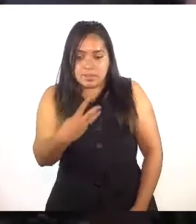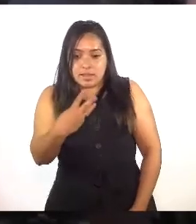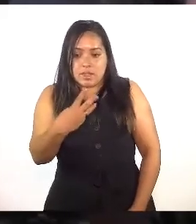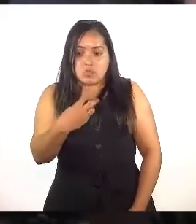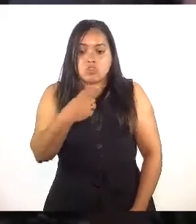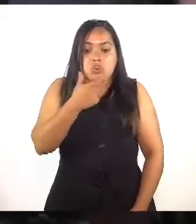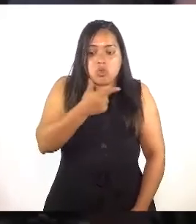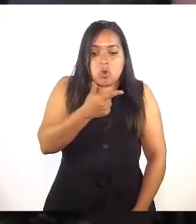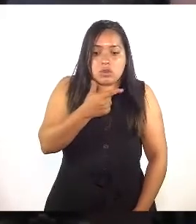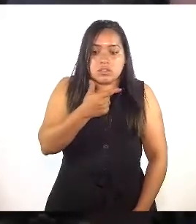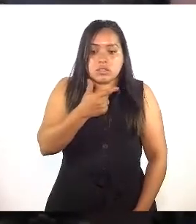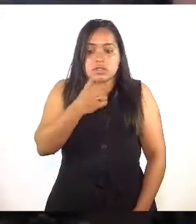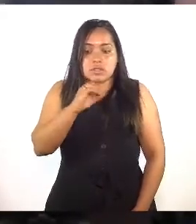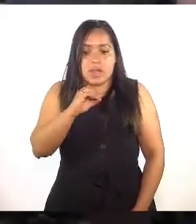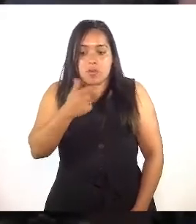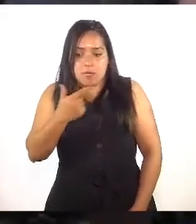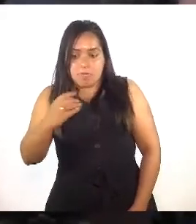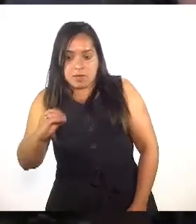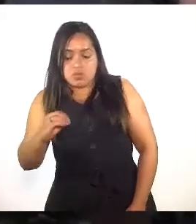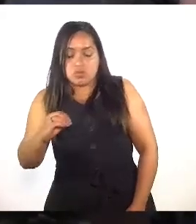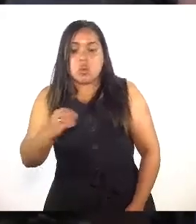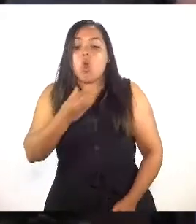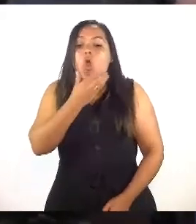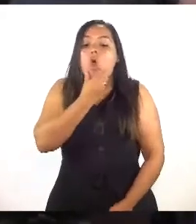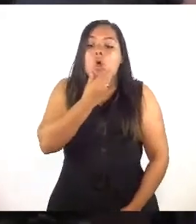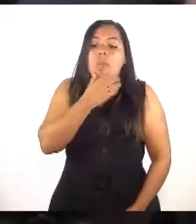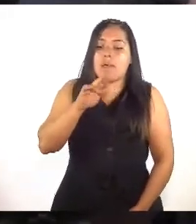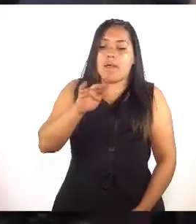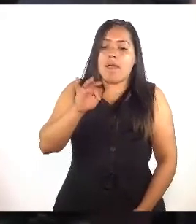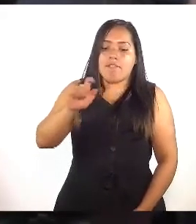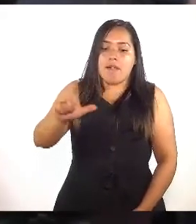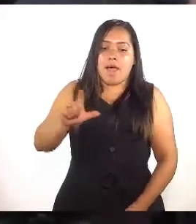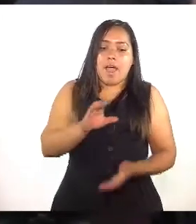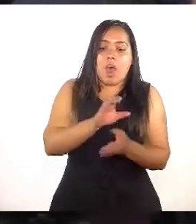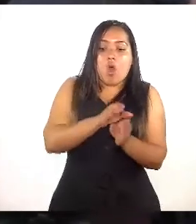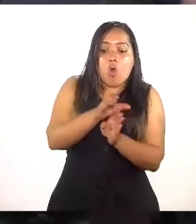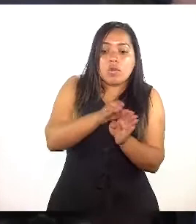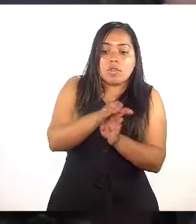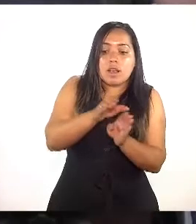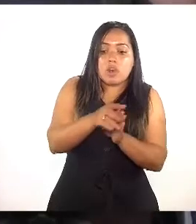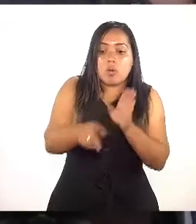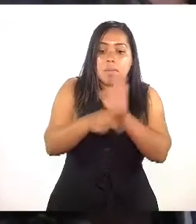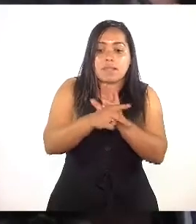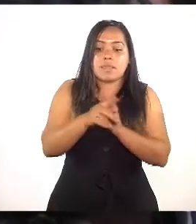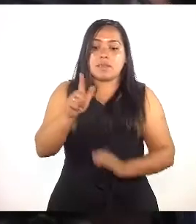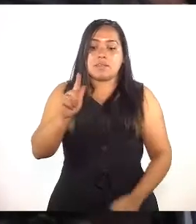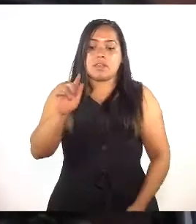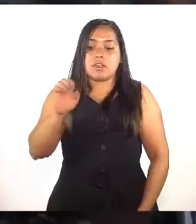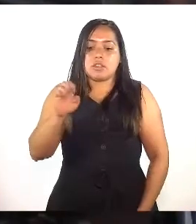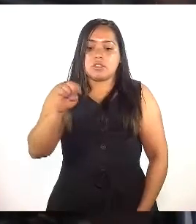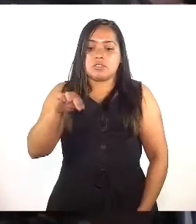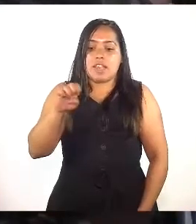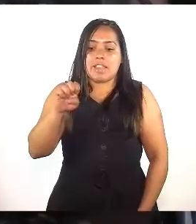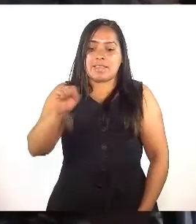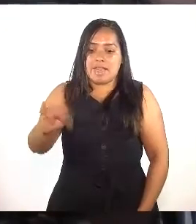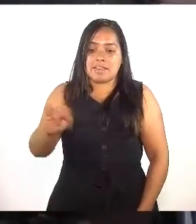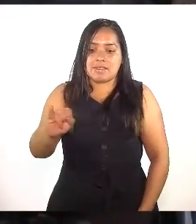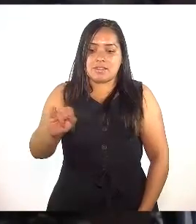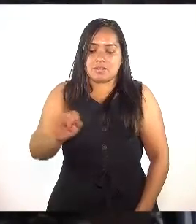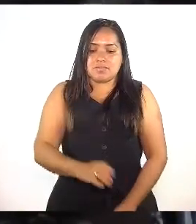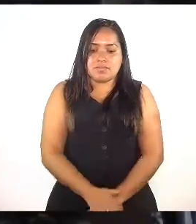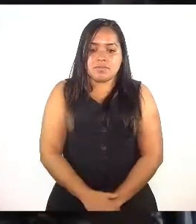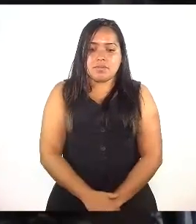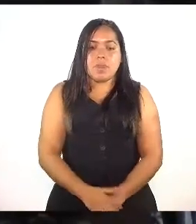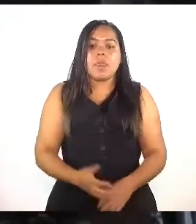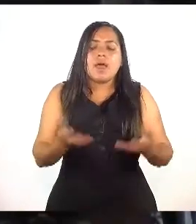que indica o senhor Rafael Augusto Pena Franca para o cargo de conselheiro da Angenessa. Eu queria,